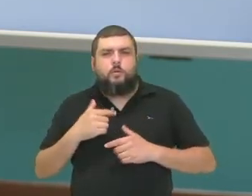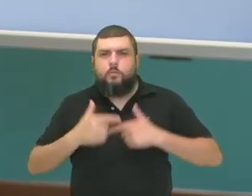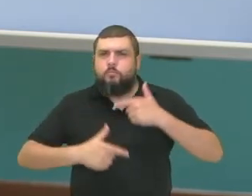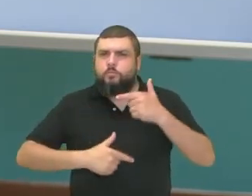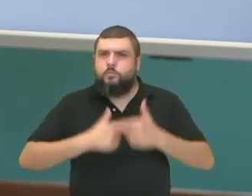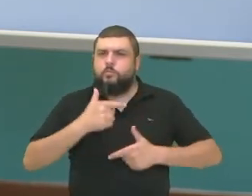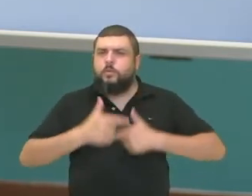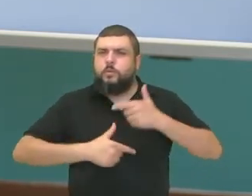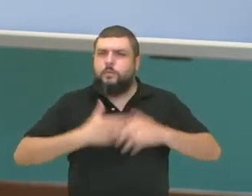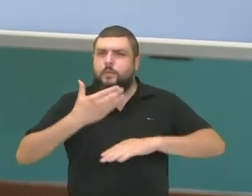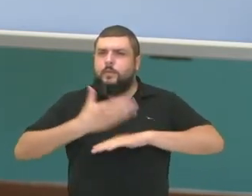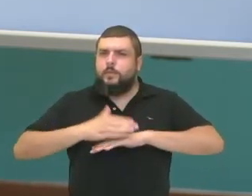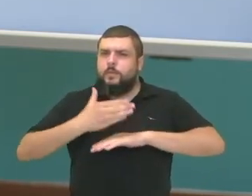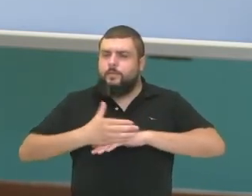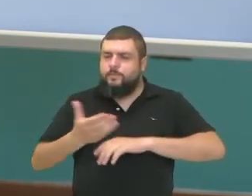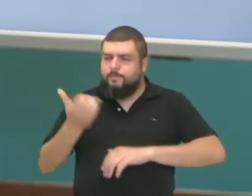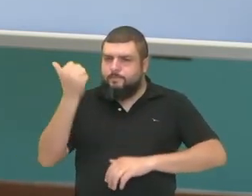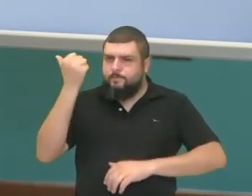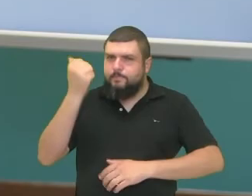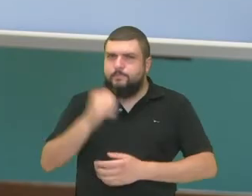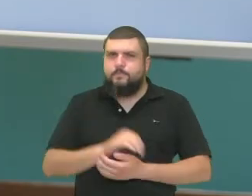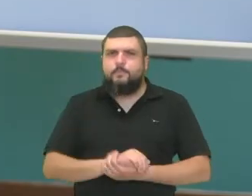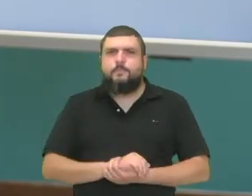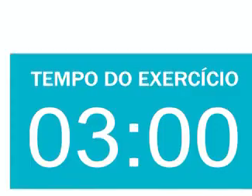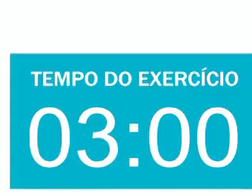trabalhar. Então, vamos lá, né?